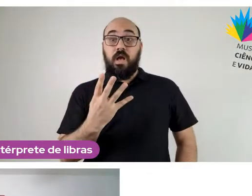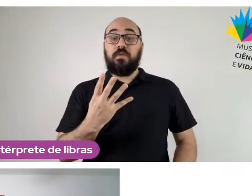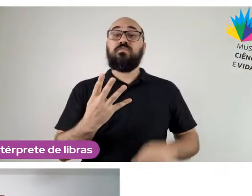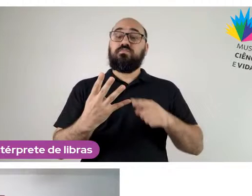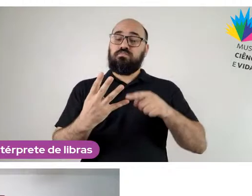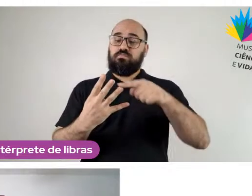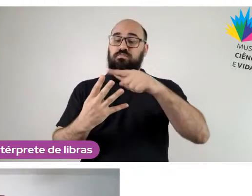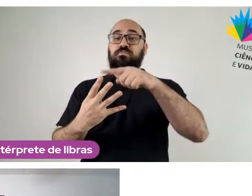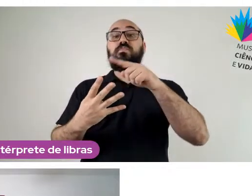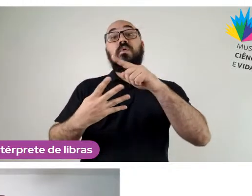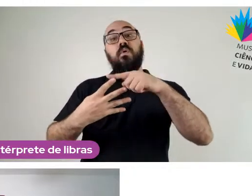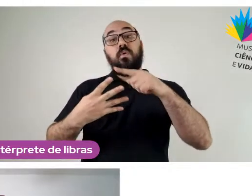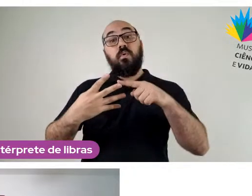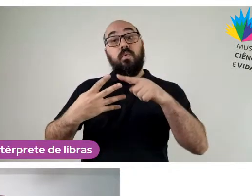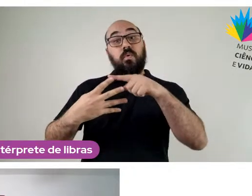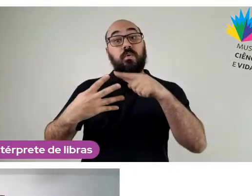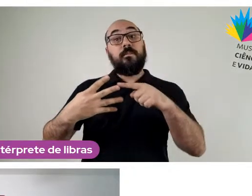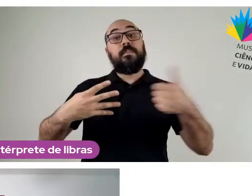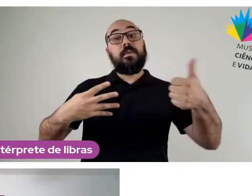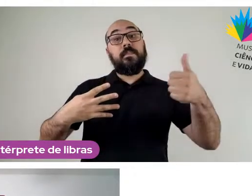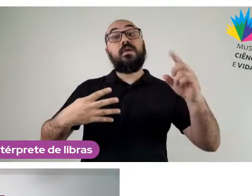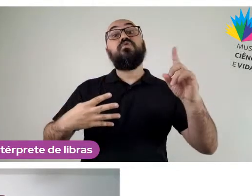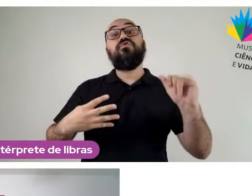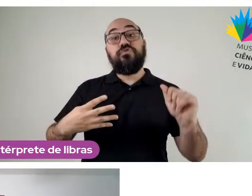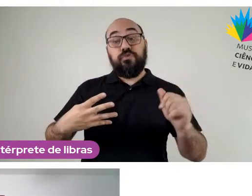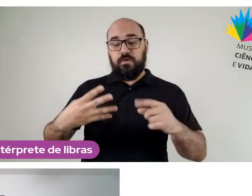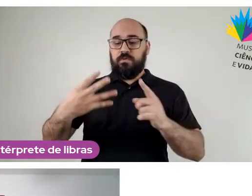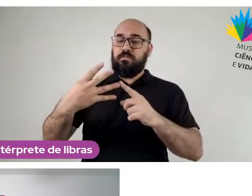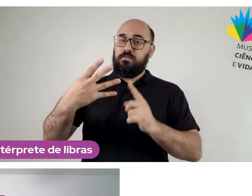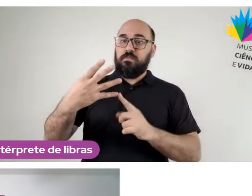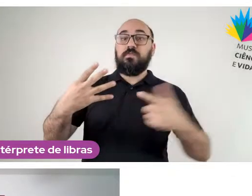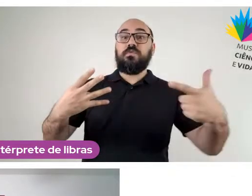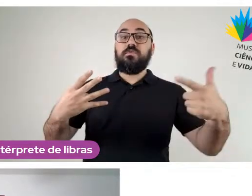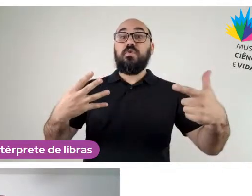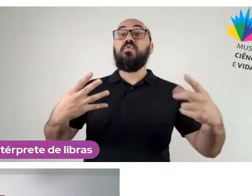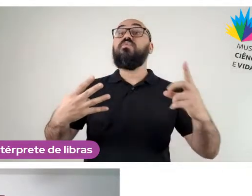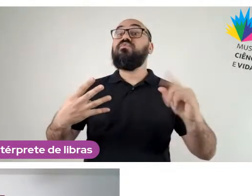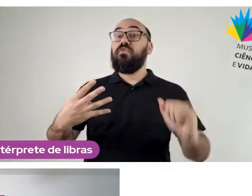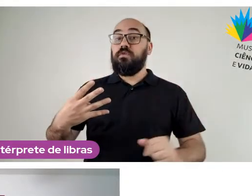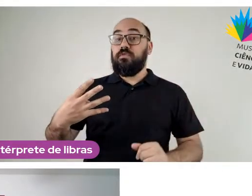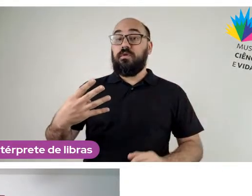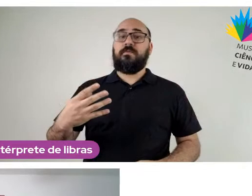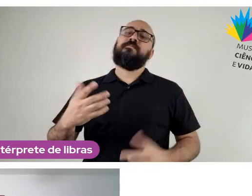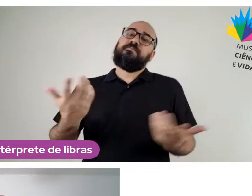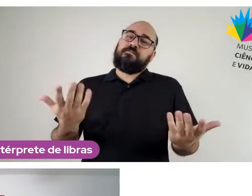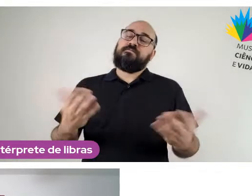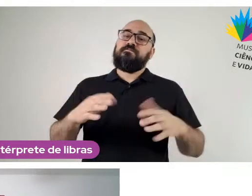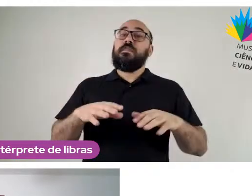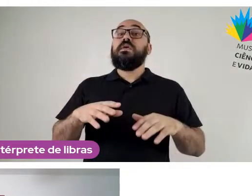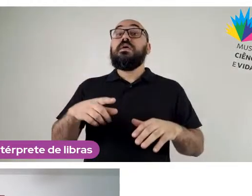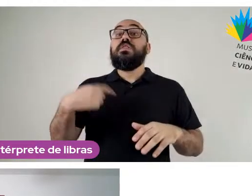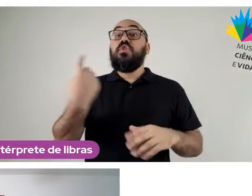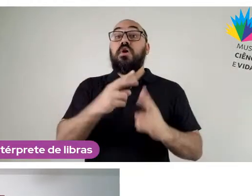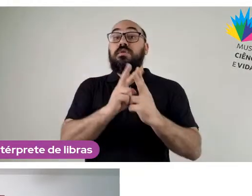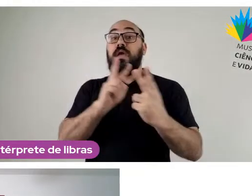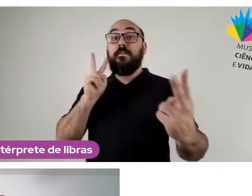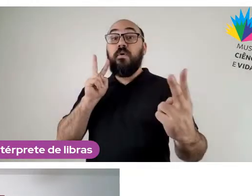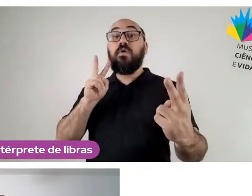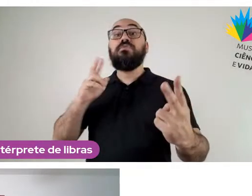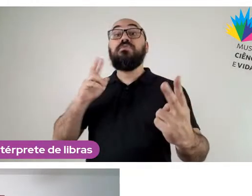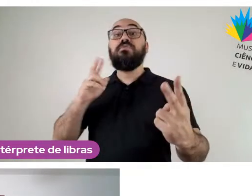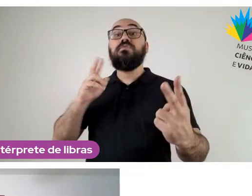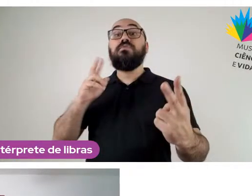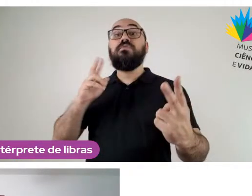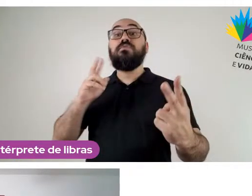dia. E a vantagem dessas mesas no modelo remoto é que ela permite uma participação bastante diversa